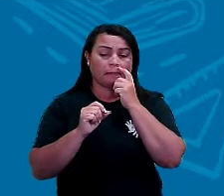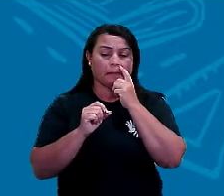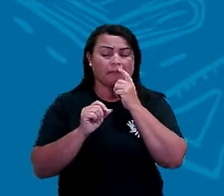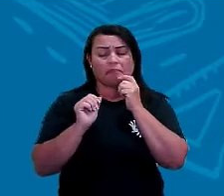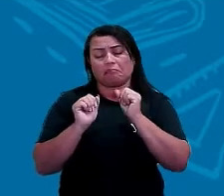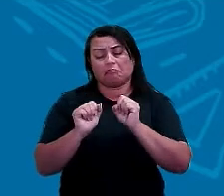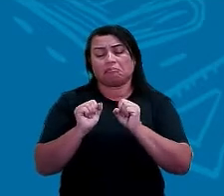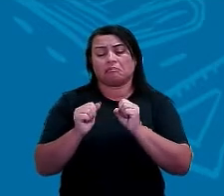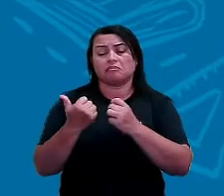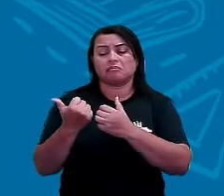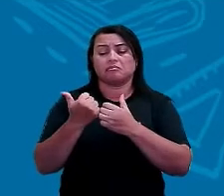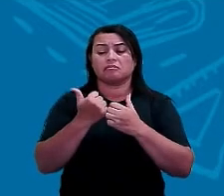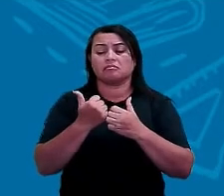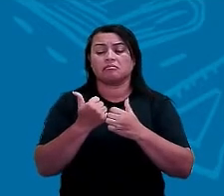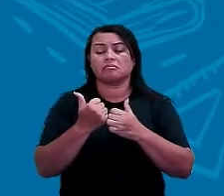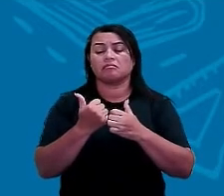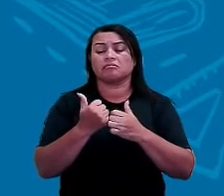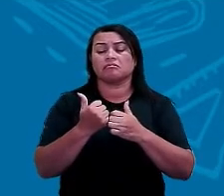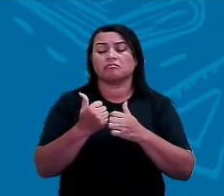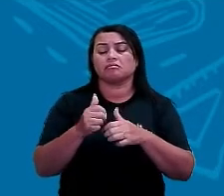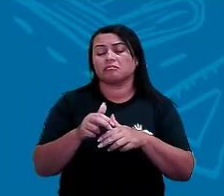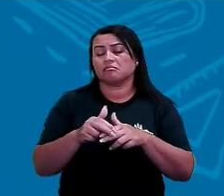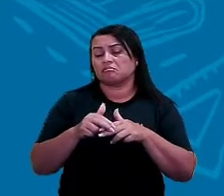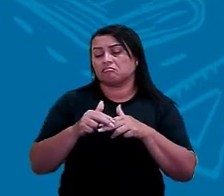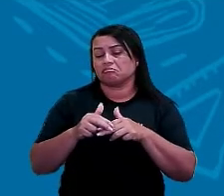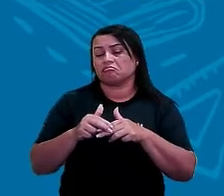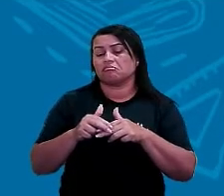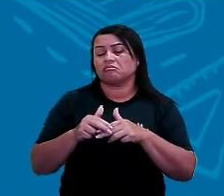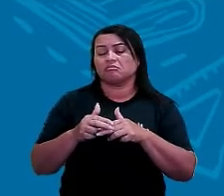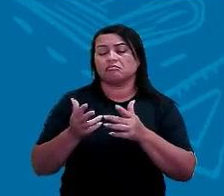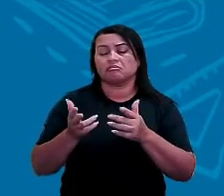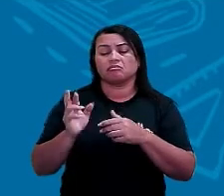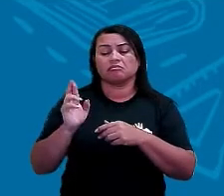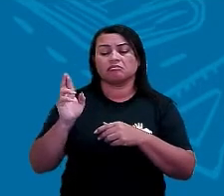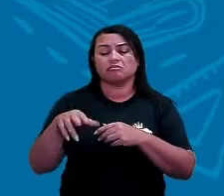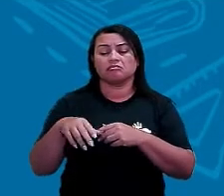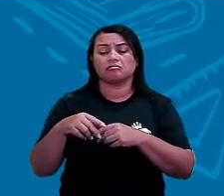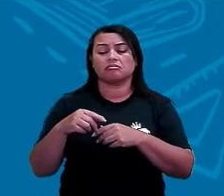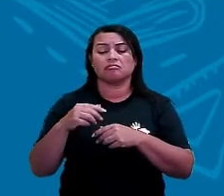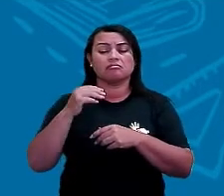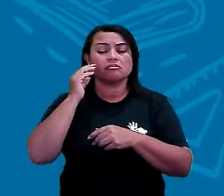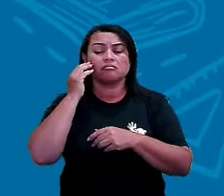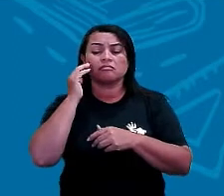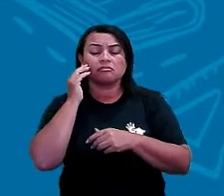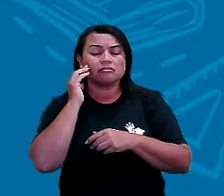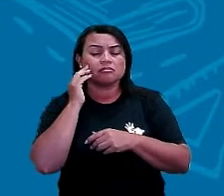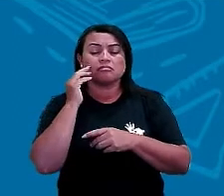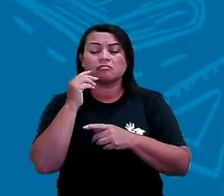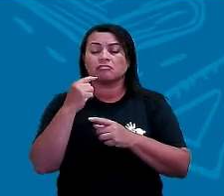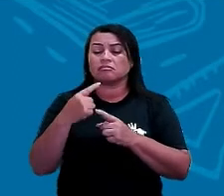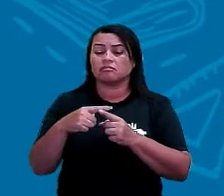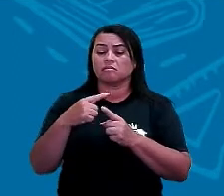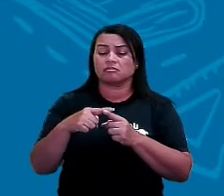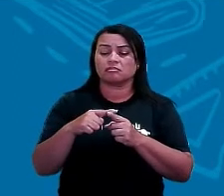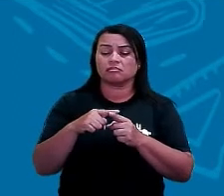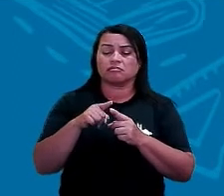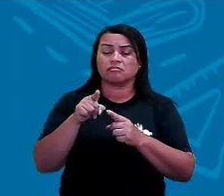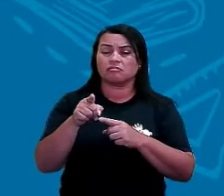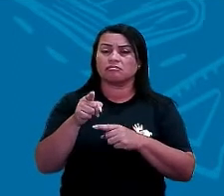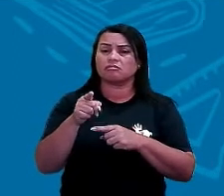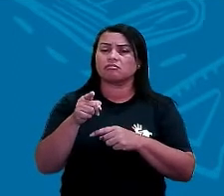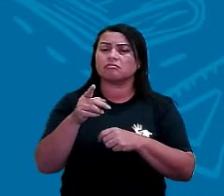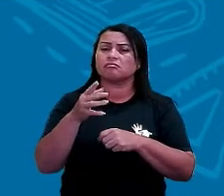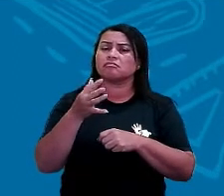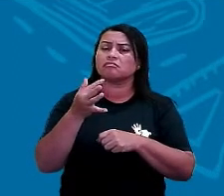ser substituído por motivo ou razão. Então, um exemplo, não entendo o porquê de sua ausência